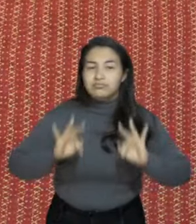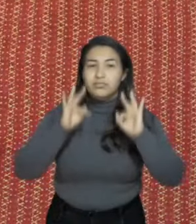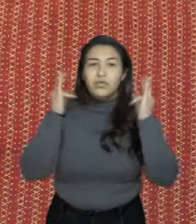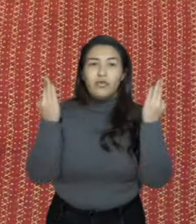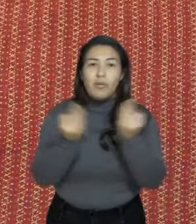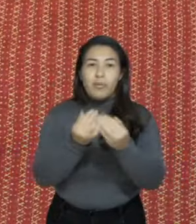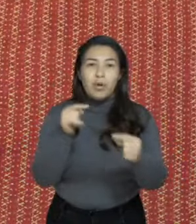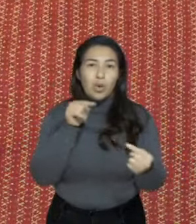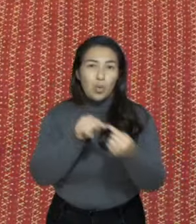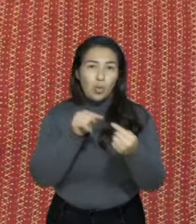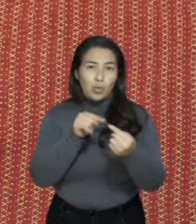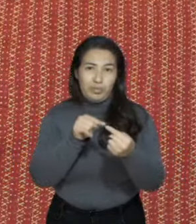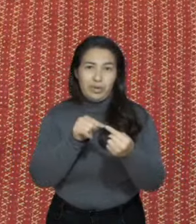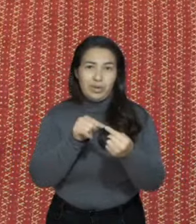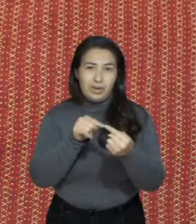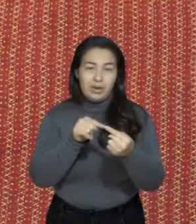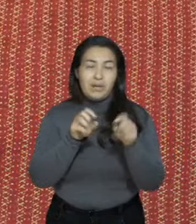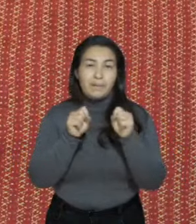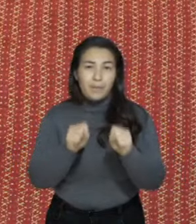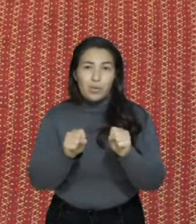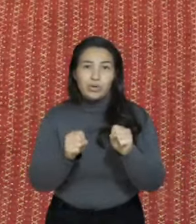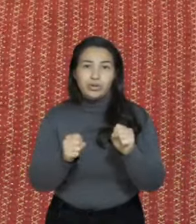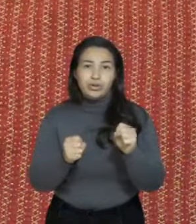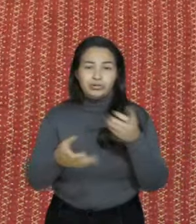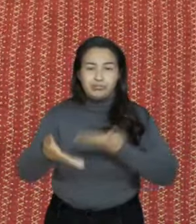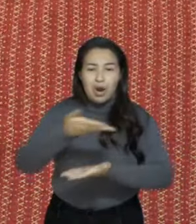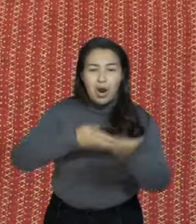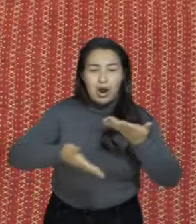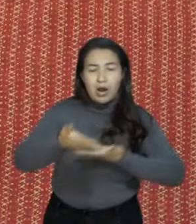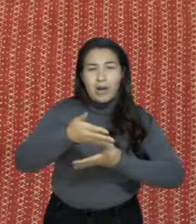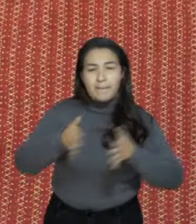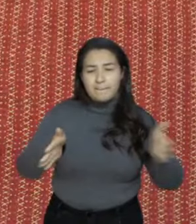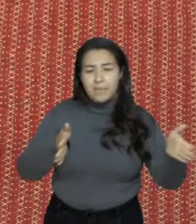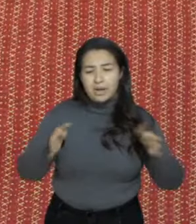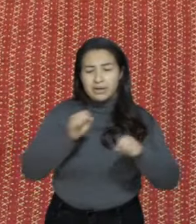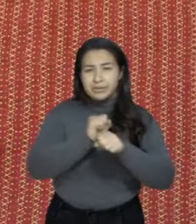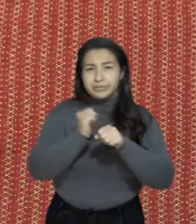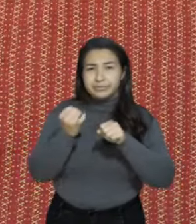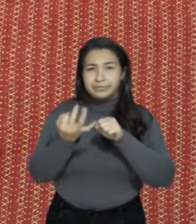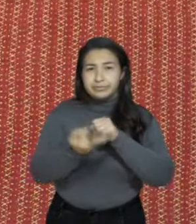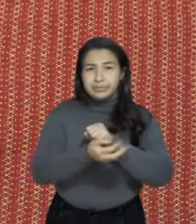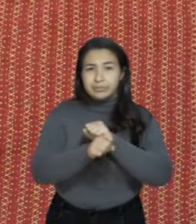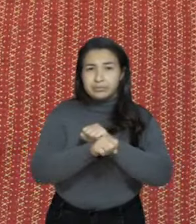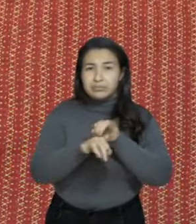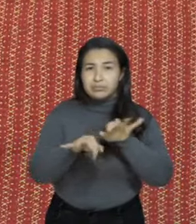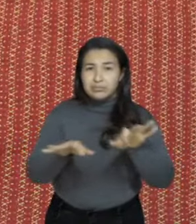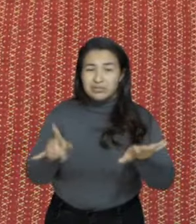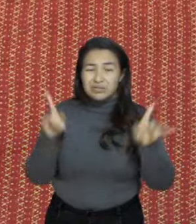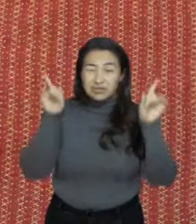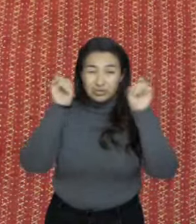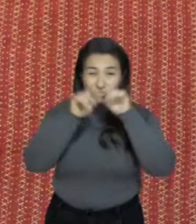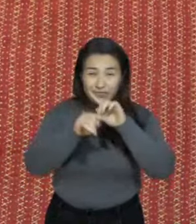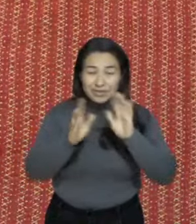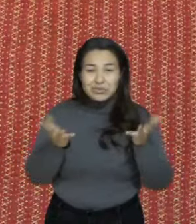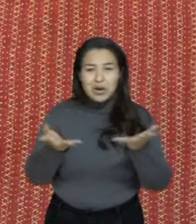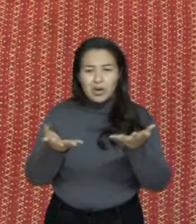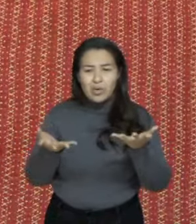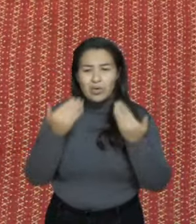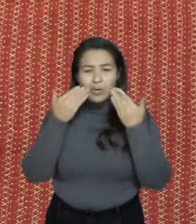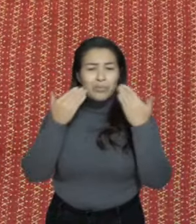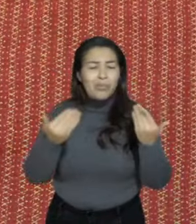gente confraternizar passamos a pandemia esses tempos aí difíceis eu acho que agora nós temos que mostrar e o nosso Sul